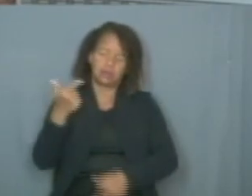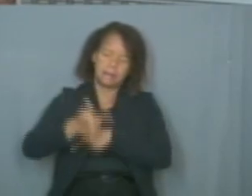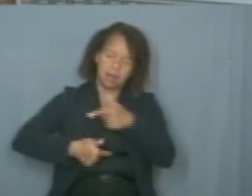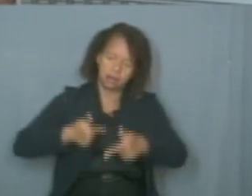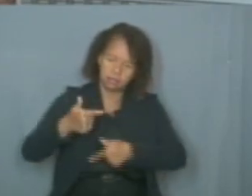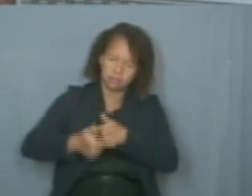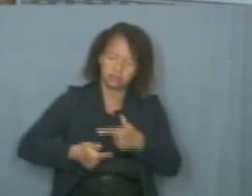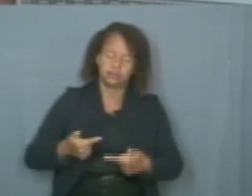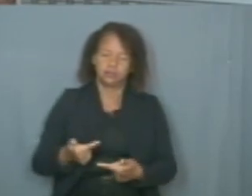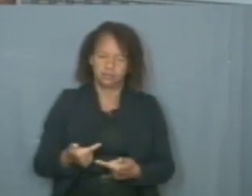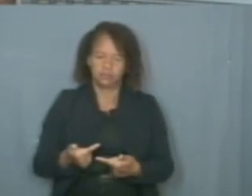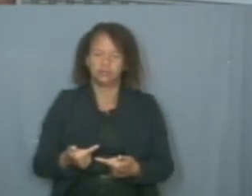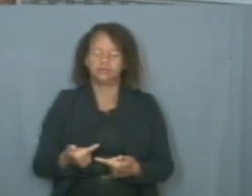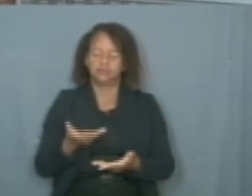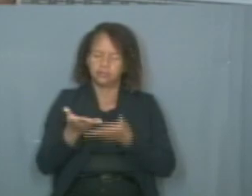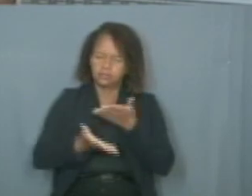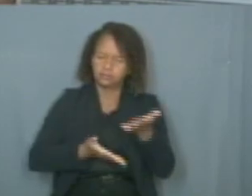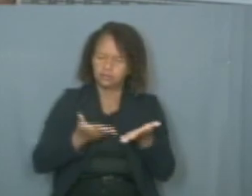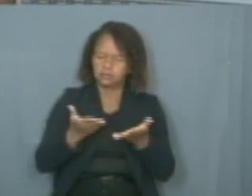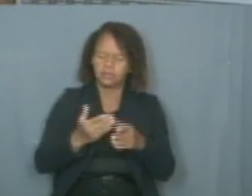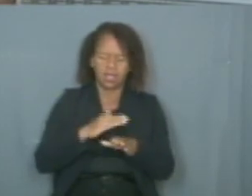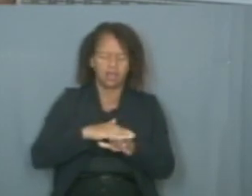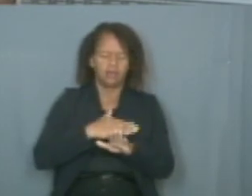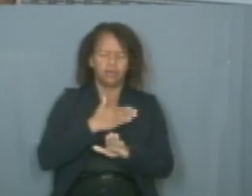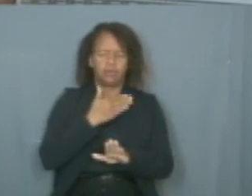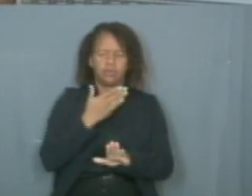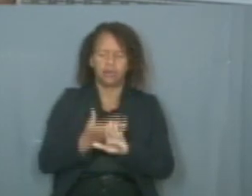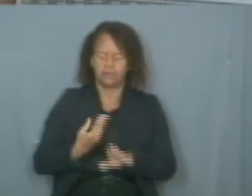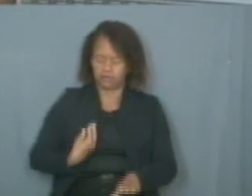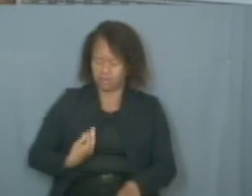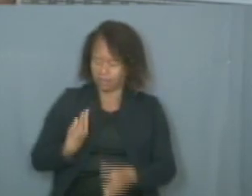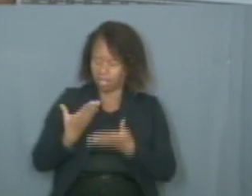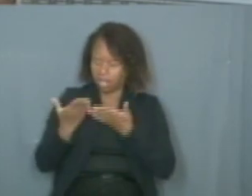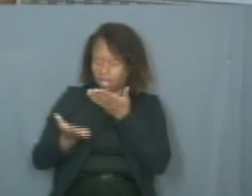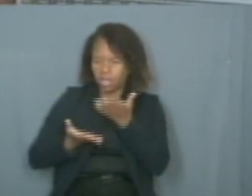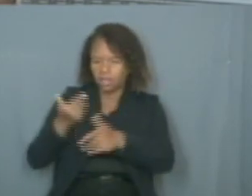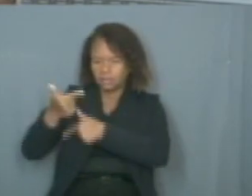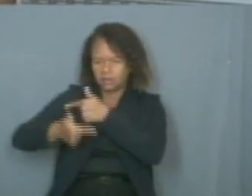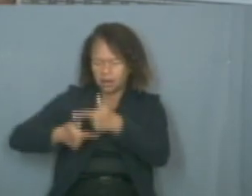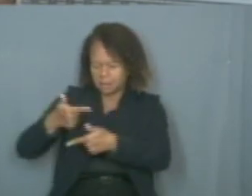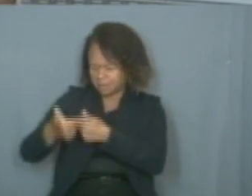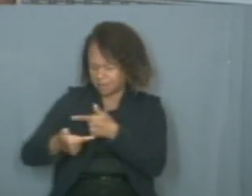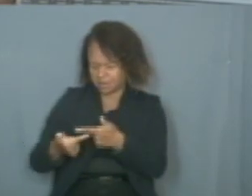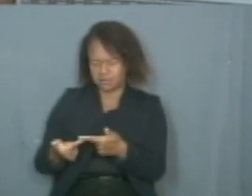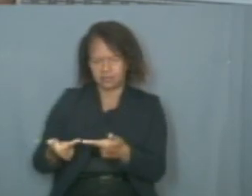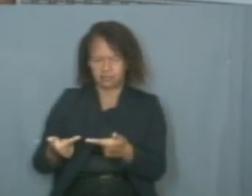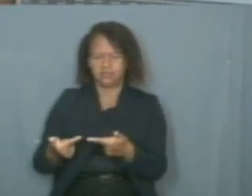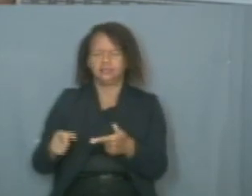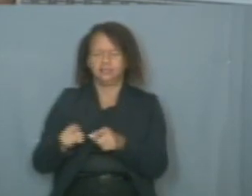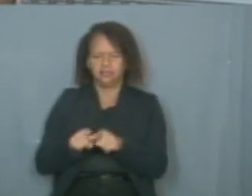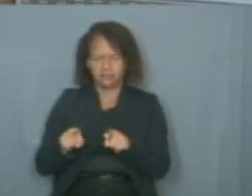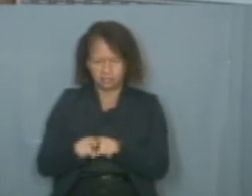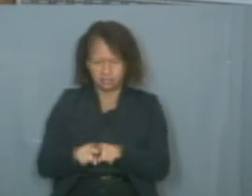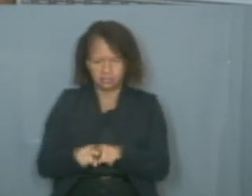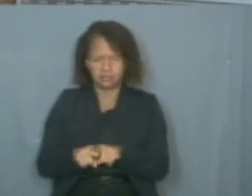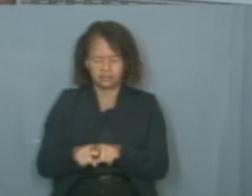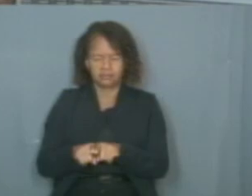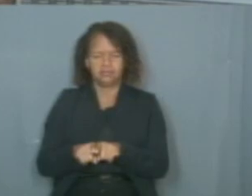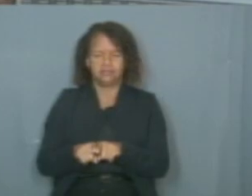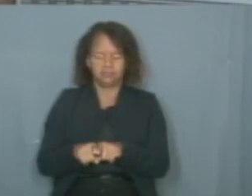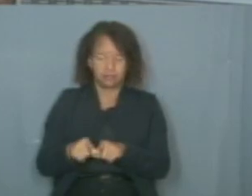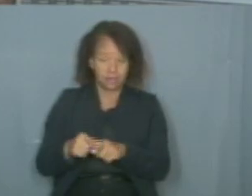e trabalhadoras que dedicaram a vida inteira ao trabalho, inclusive com